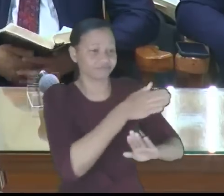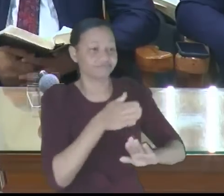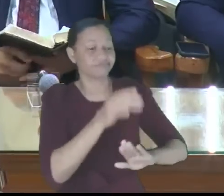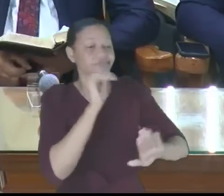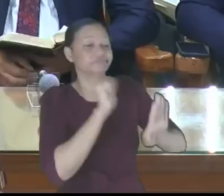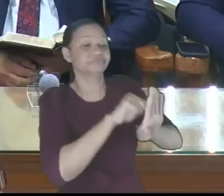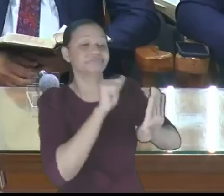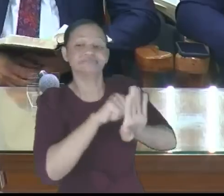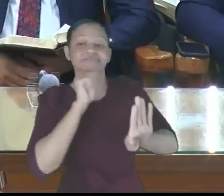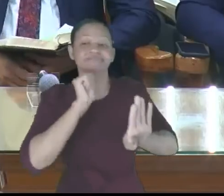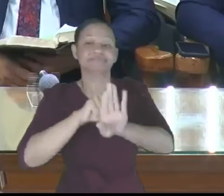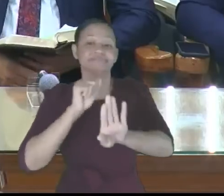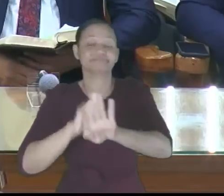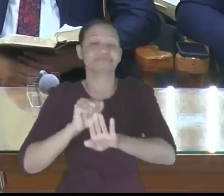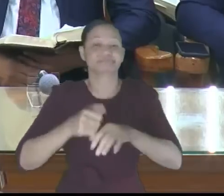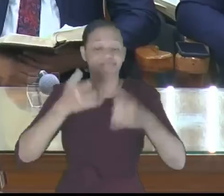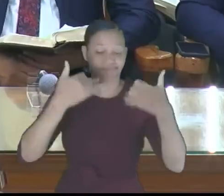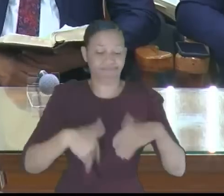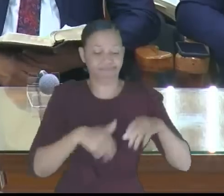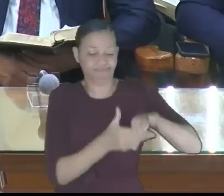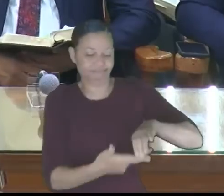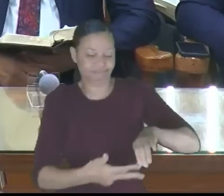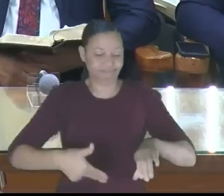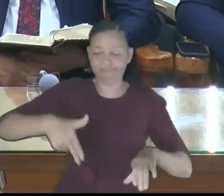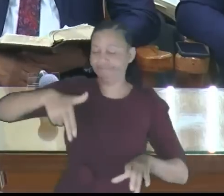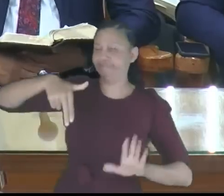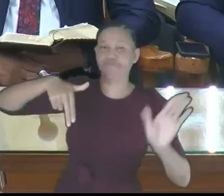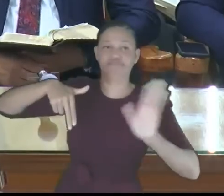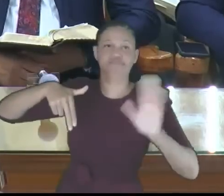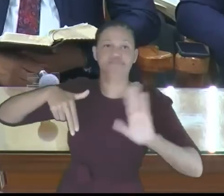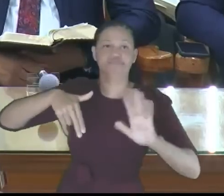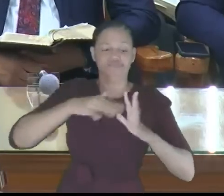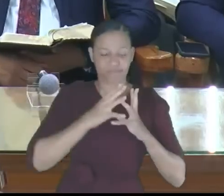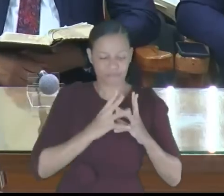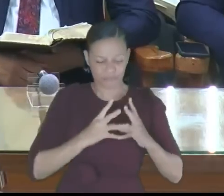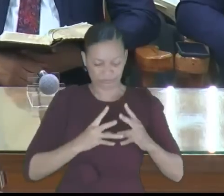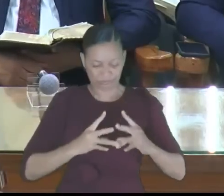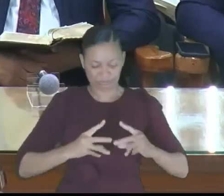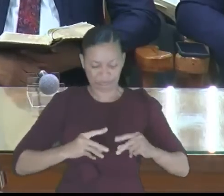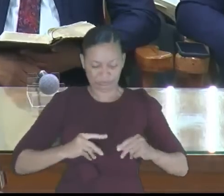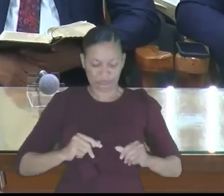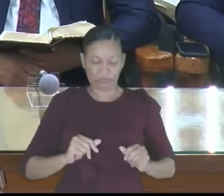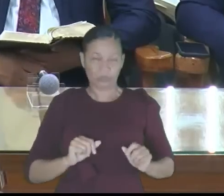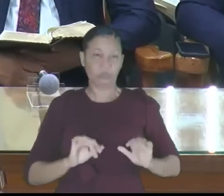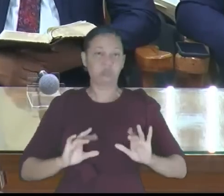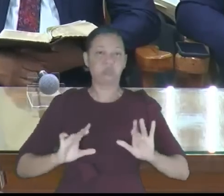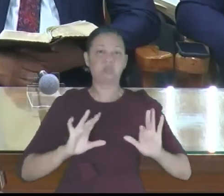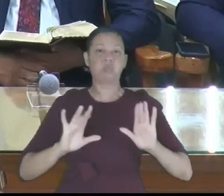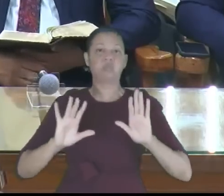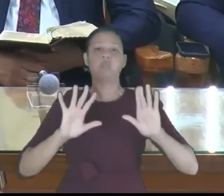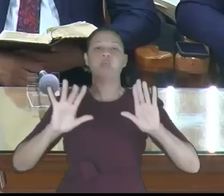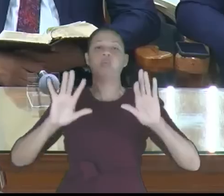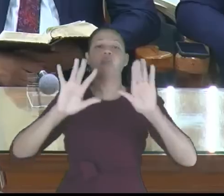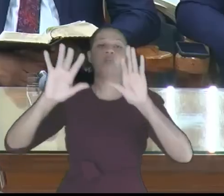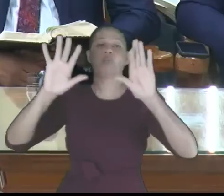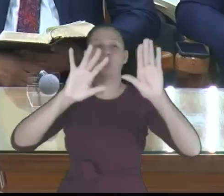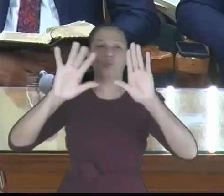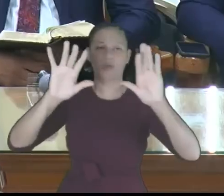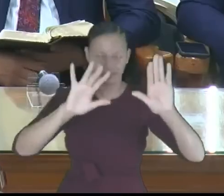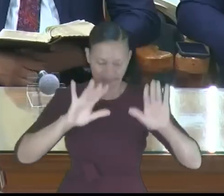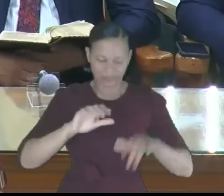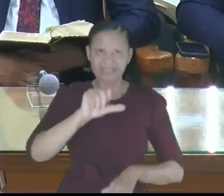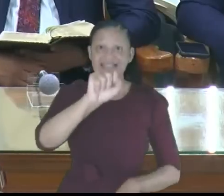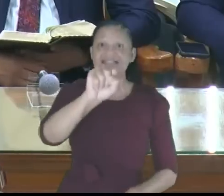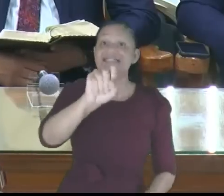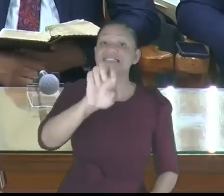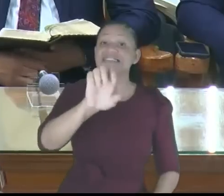de Jesus não ressuscitou. Eles dizem que o corpo de Jesus se desfez em gases. Uma seita que anda de porta em porta,